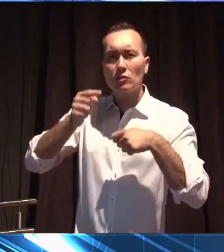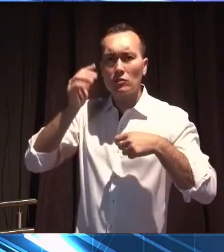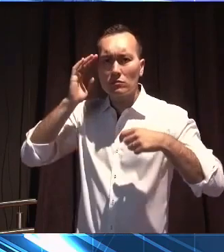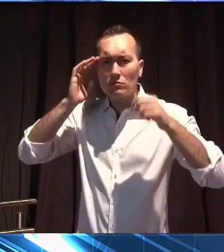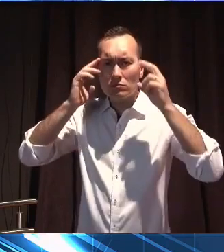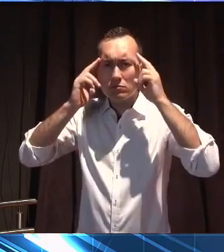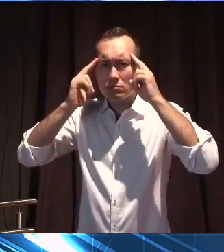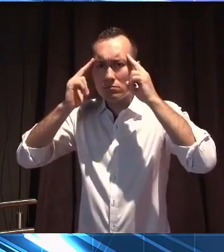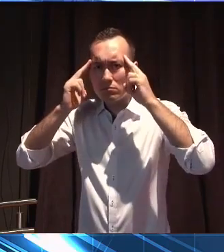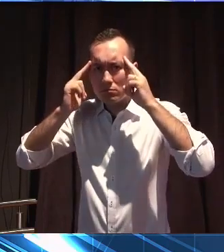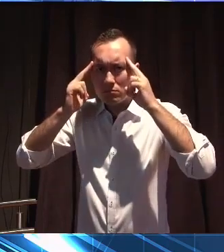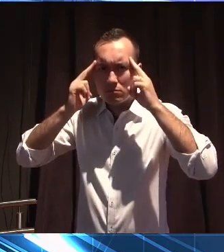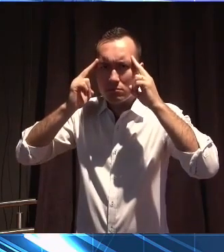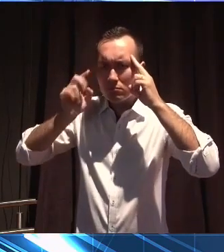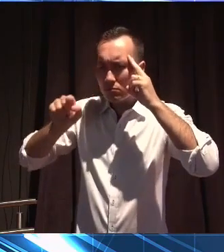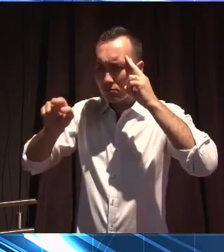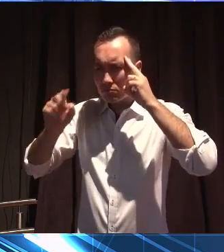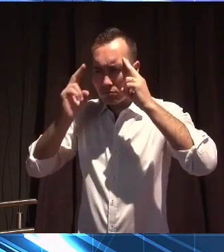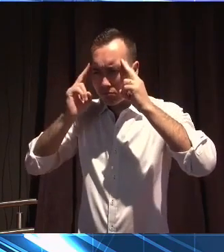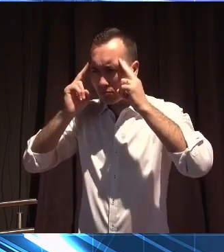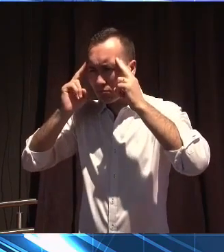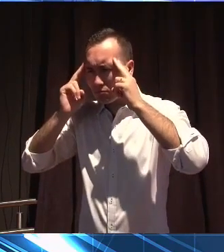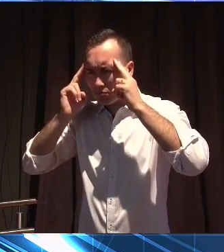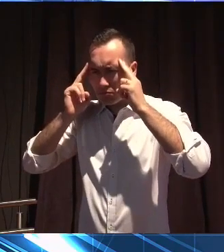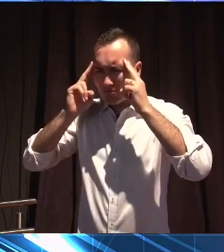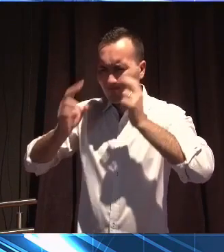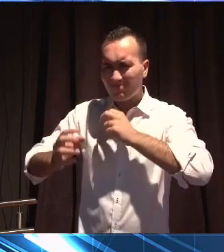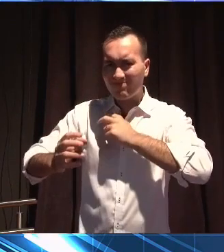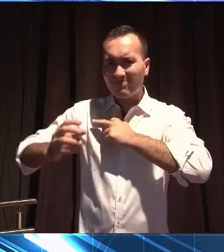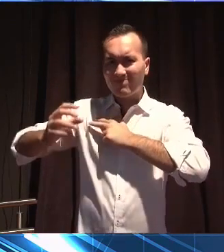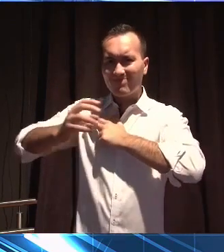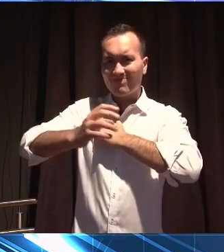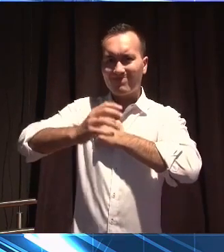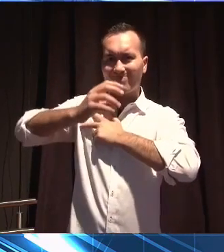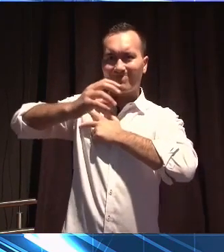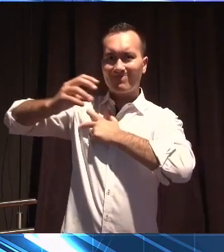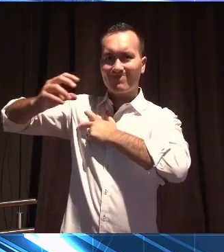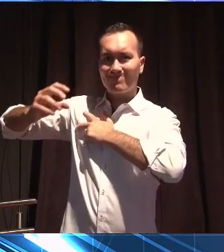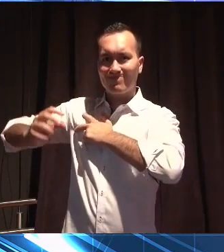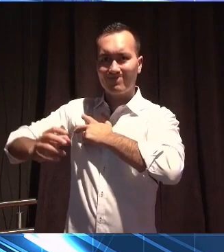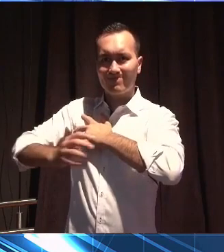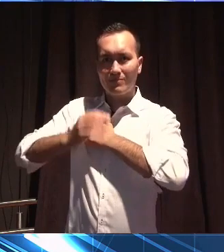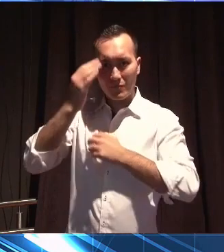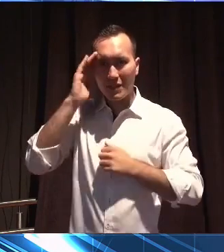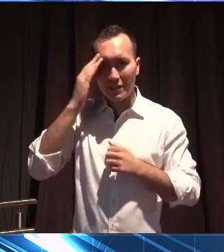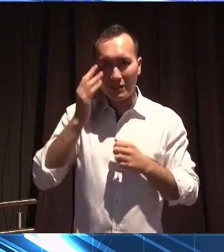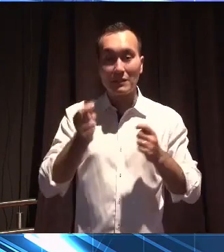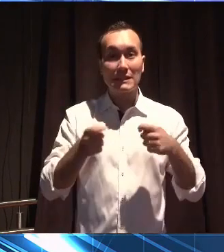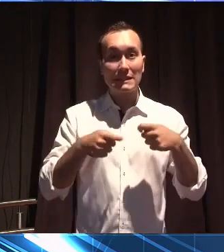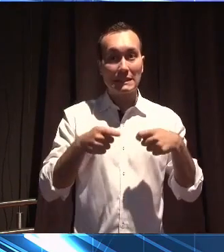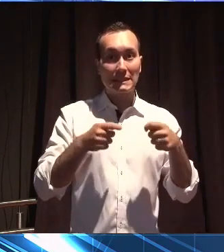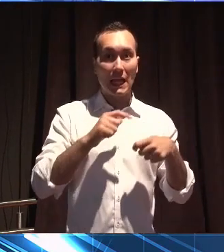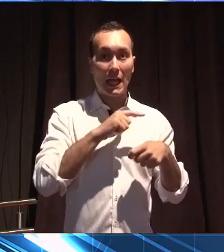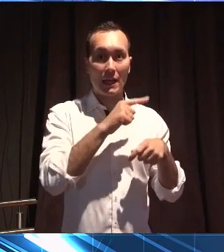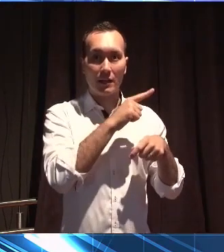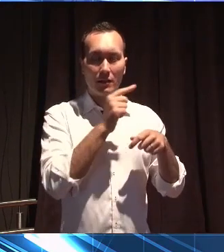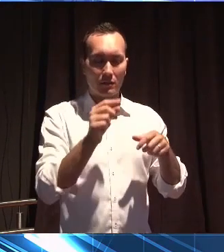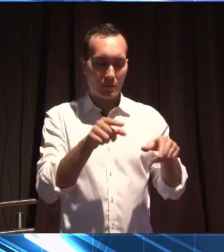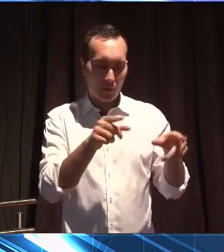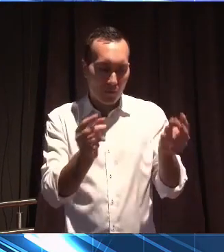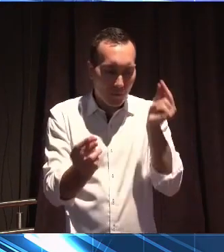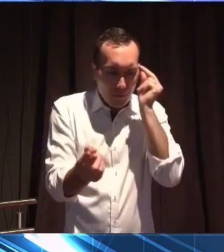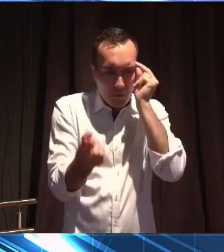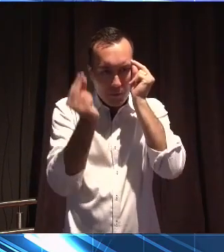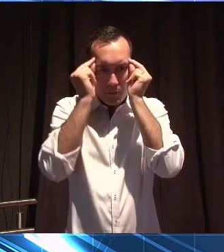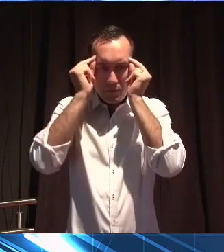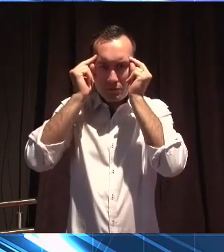foi na Universidade da Califórnia, de drones por meio também da mesma lógica. Então, tu pensar em alguma coisa e aquilo se concretizar de alguma forma.